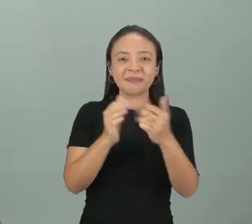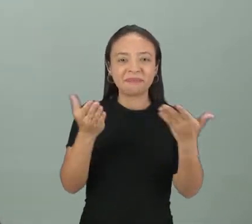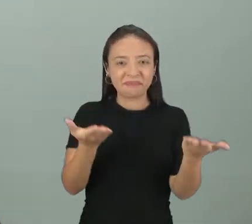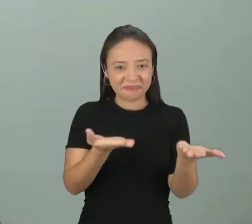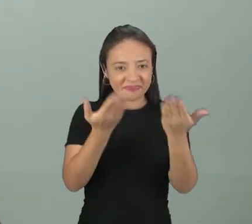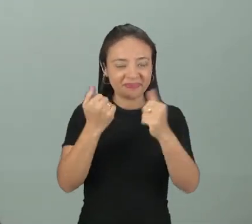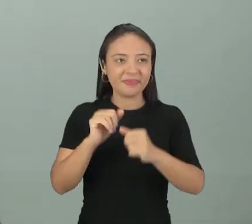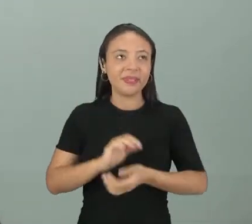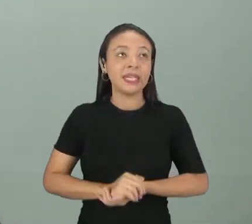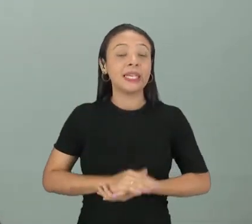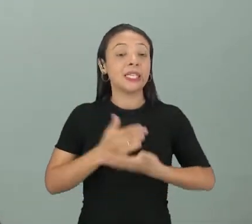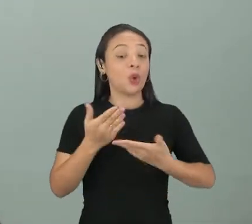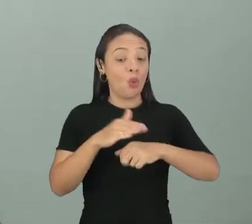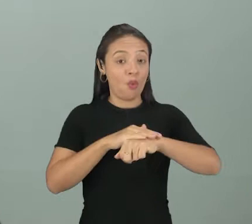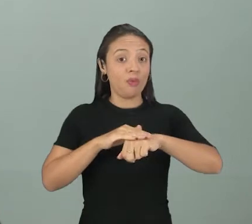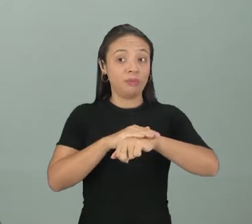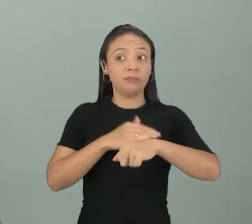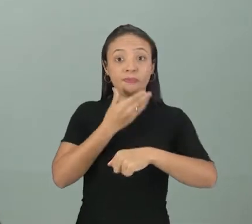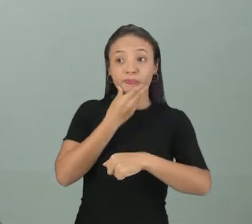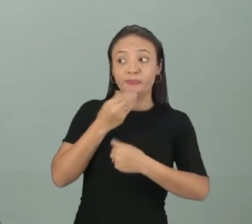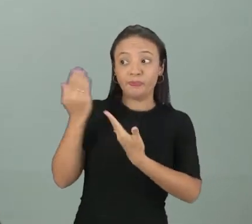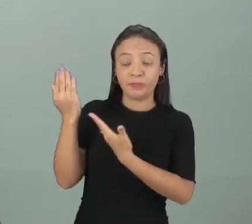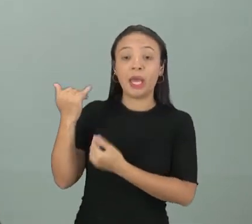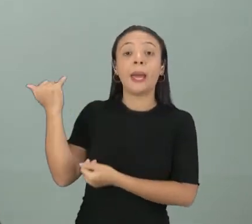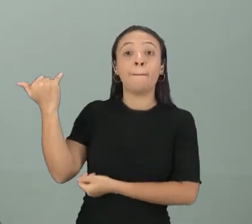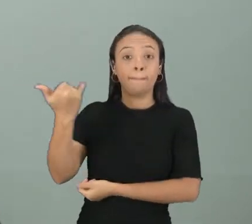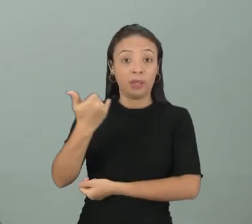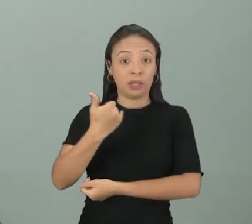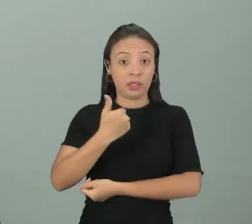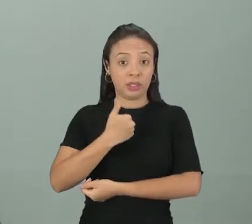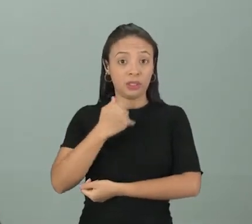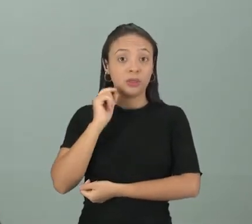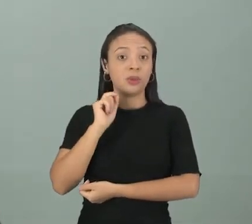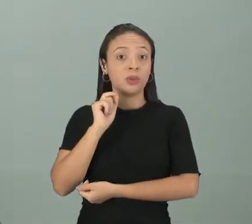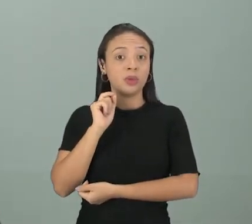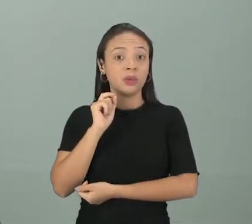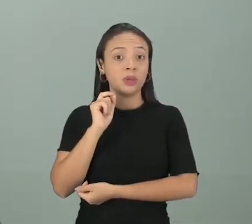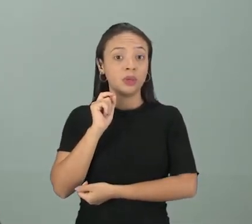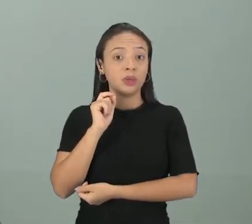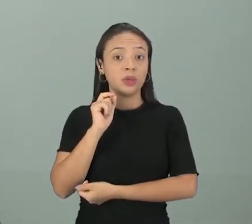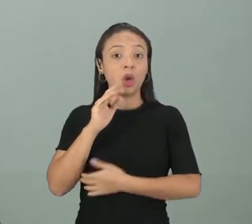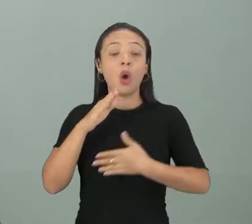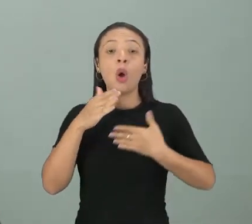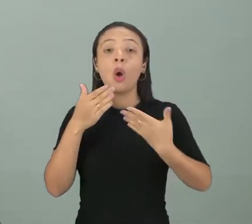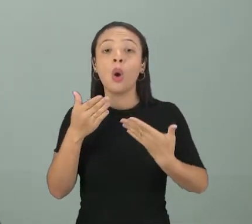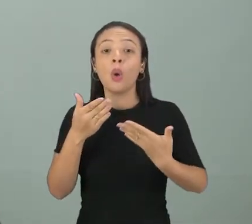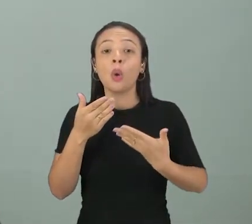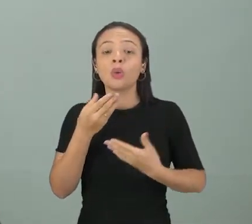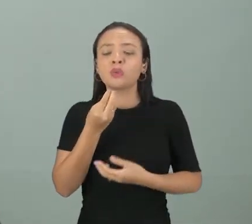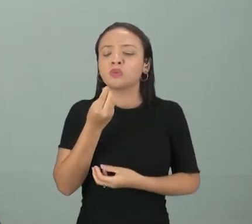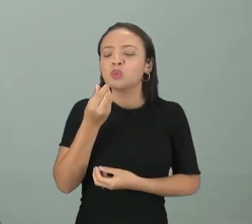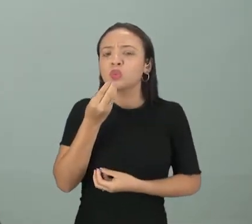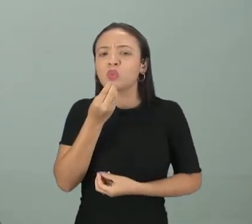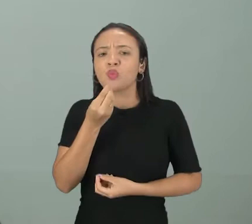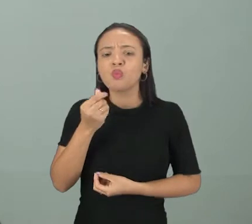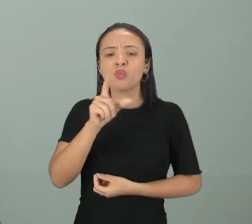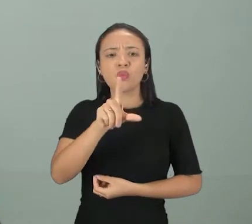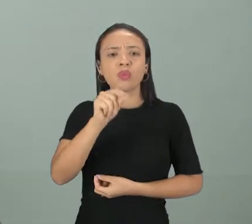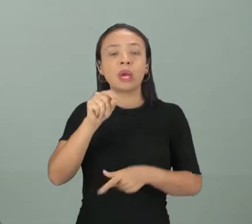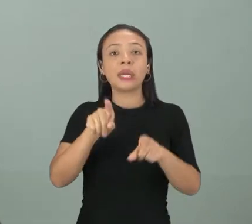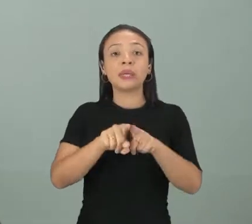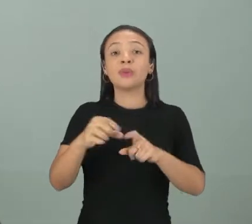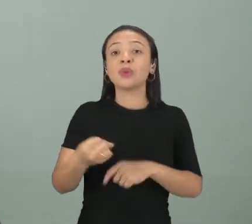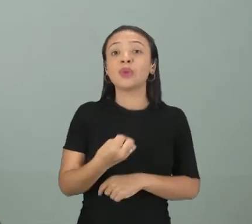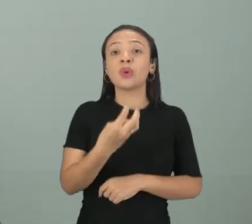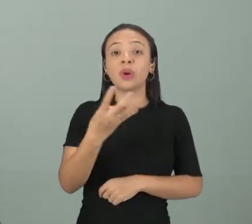então vamos lá estava conversando com Carlinhos e ele me disse quais tinham sido os sabores preferidos e a quantidade que